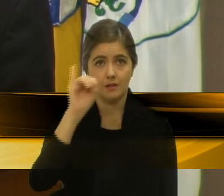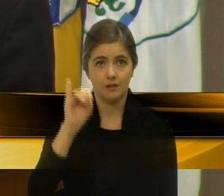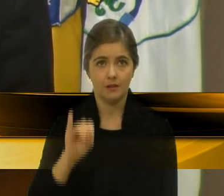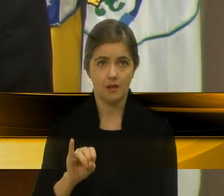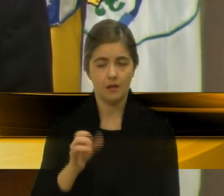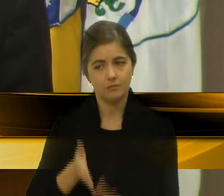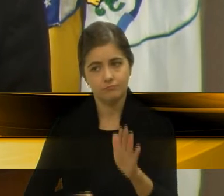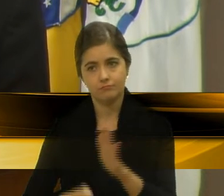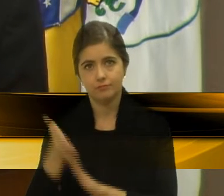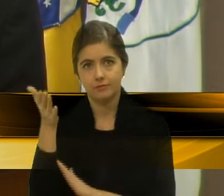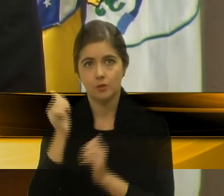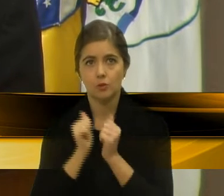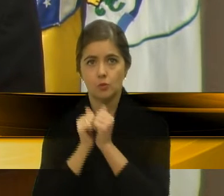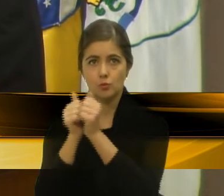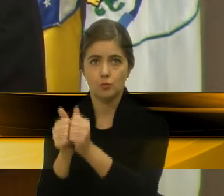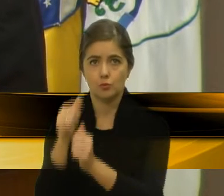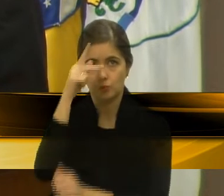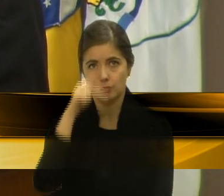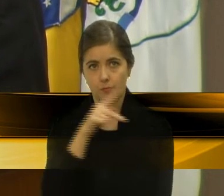1926.